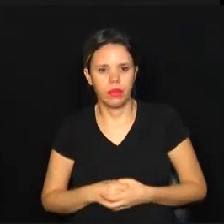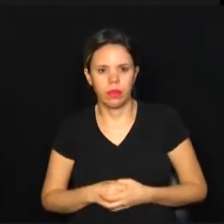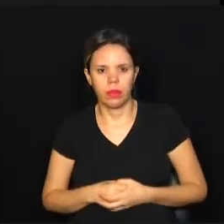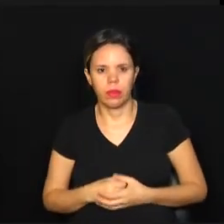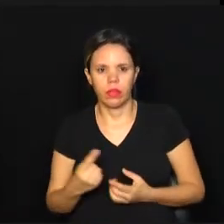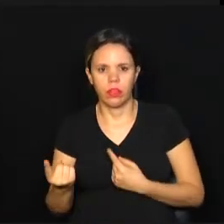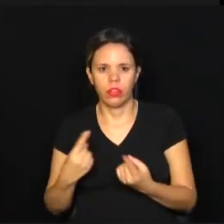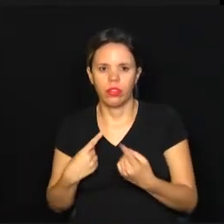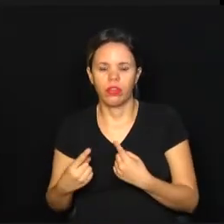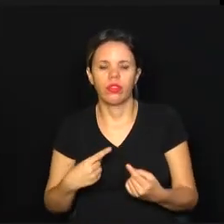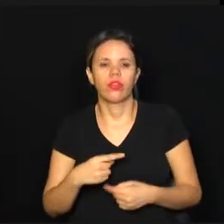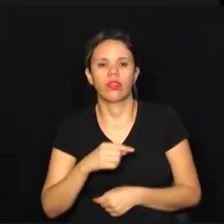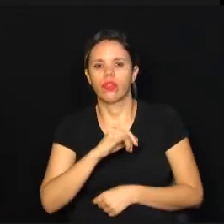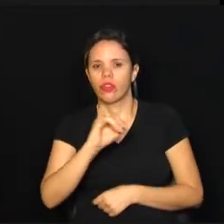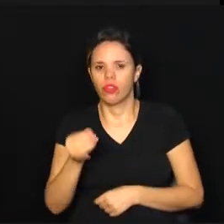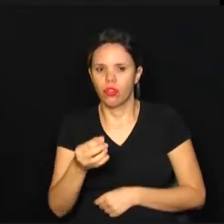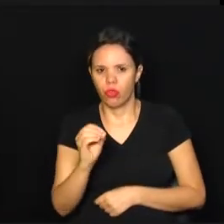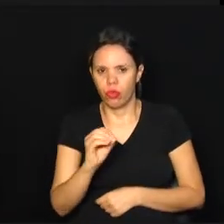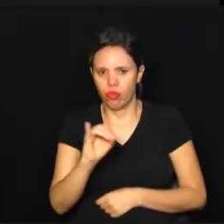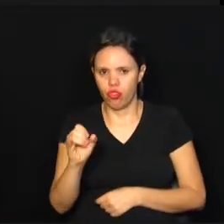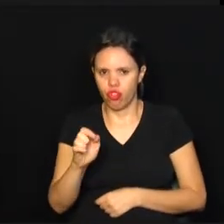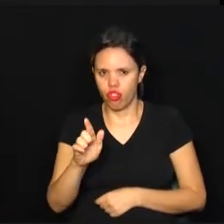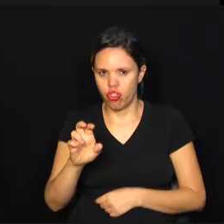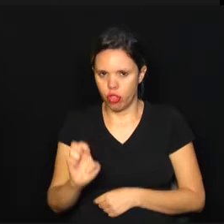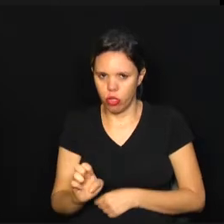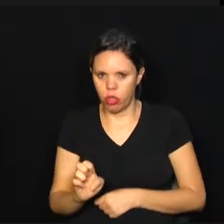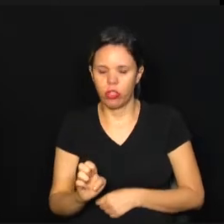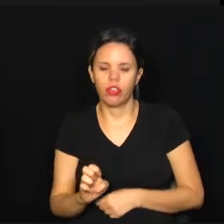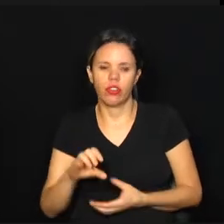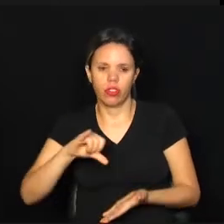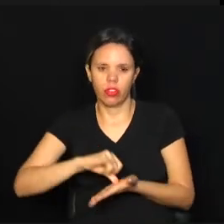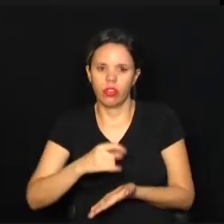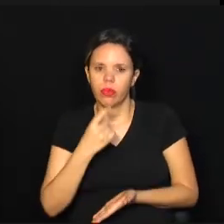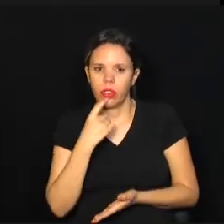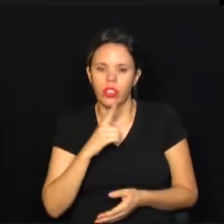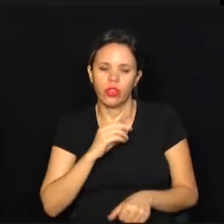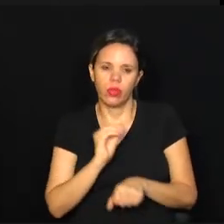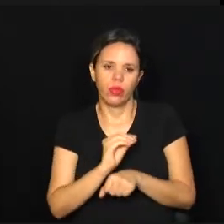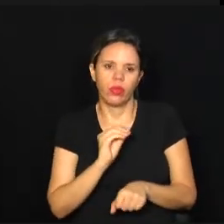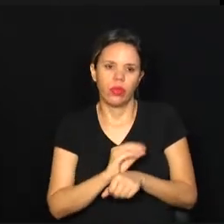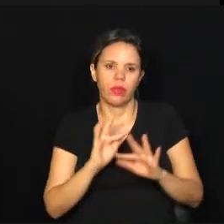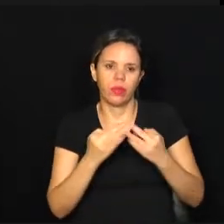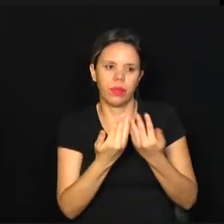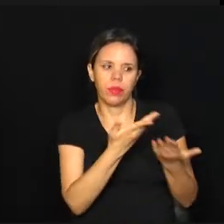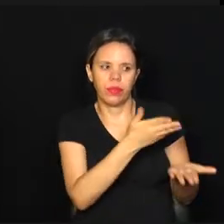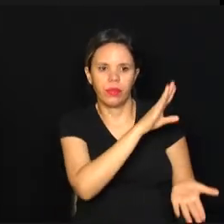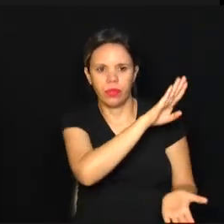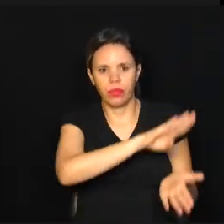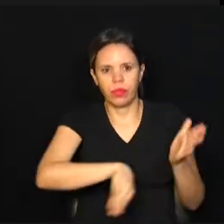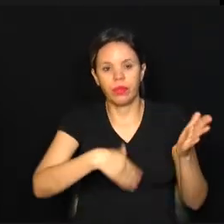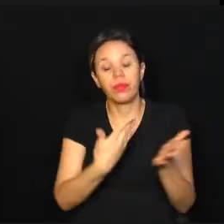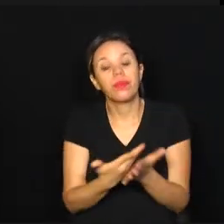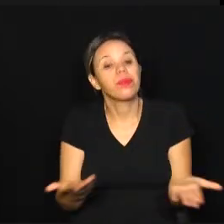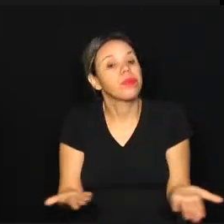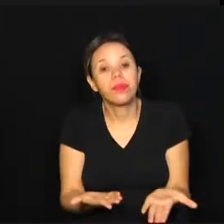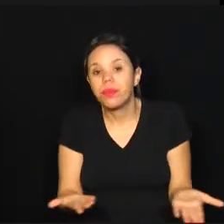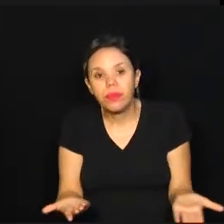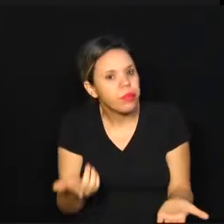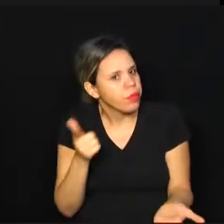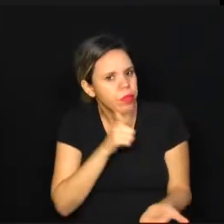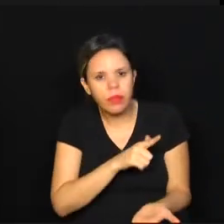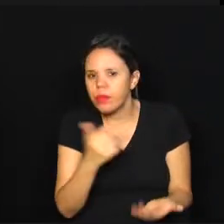na João Jorge, onde tinha também o sustento da sua família ali, foi retirado e até agora não